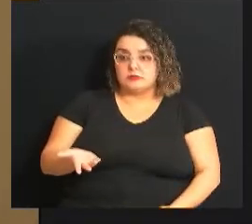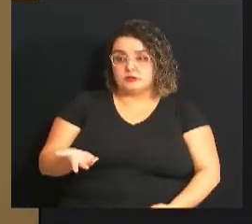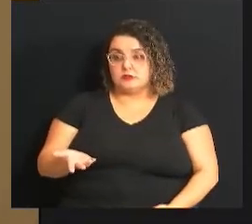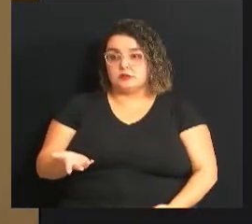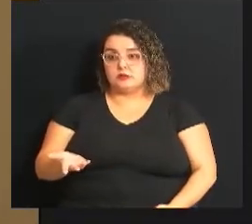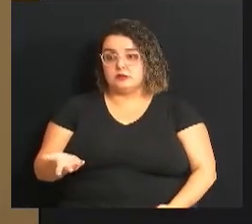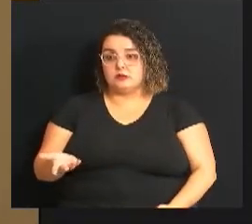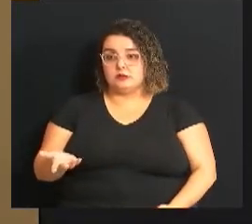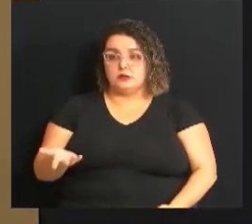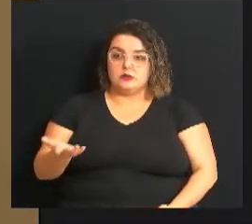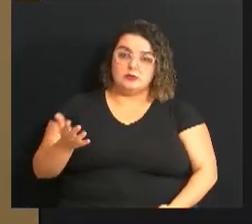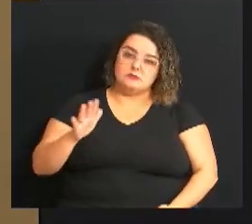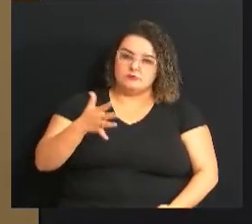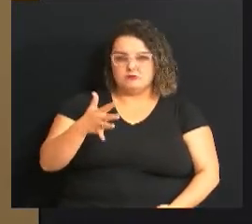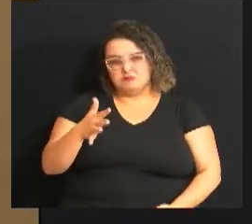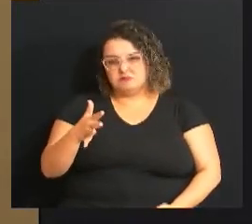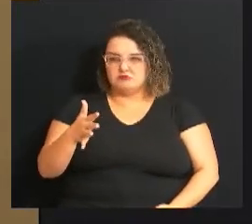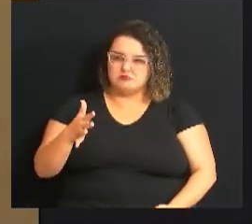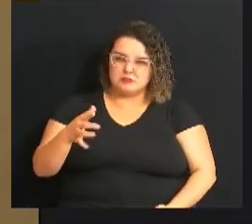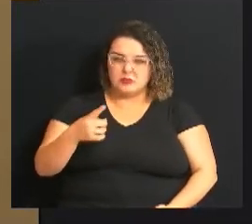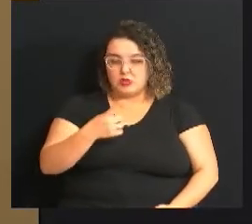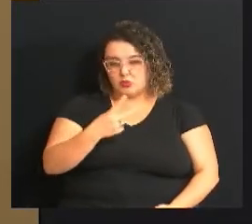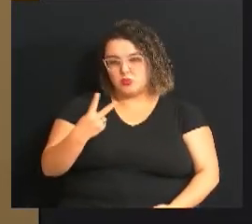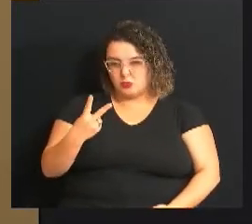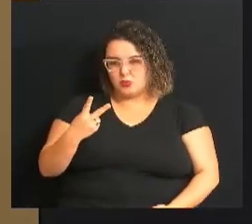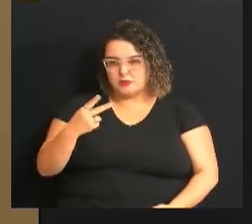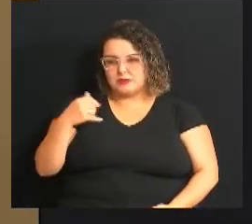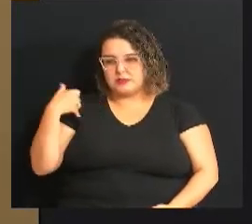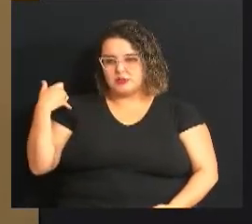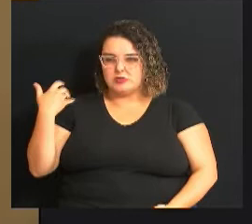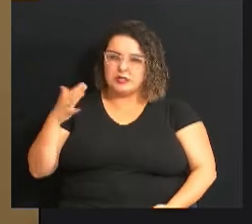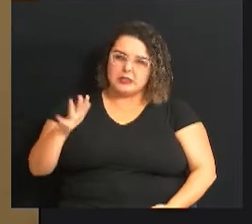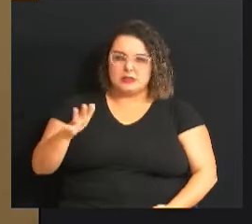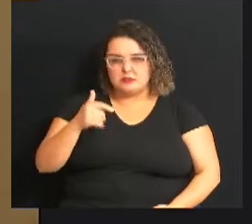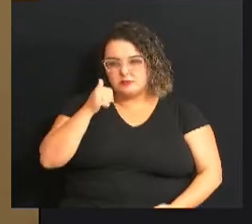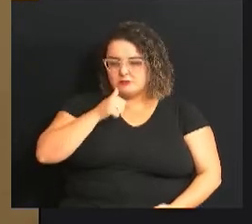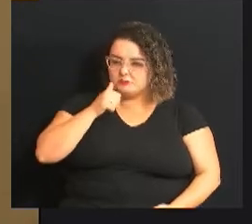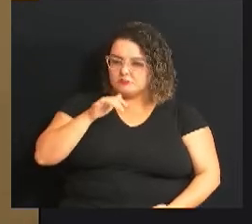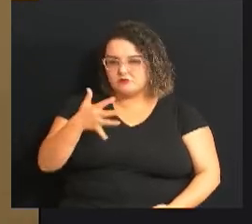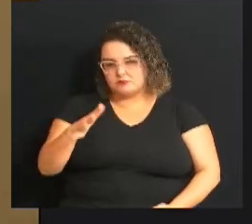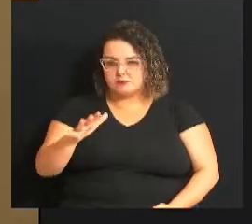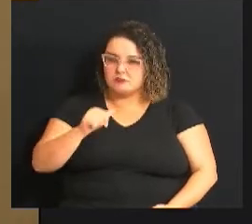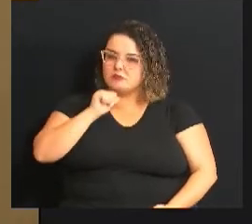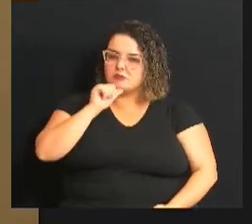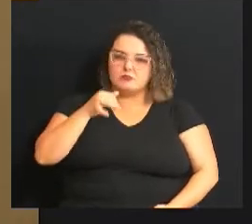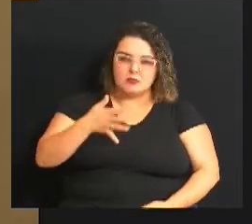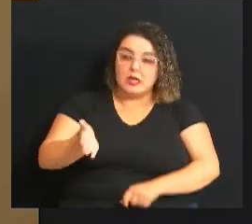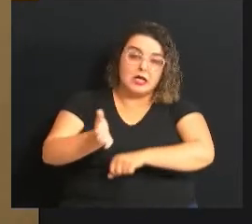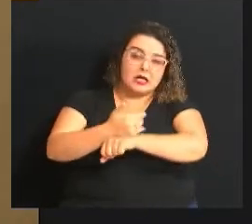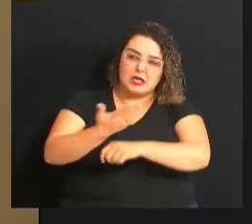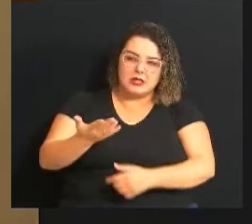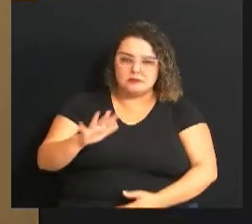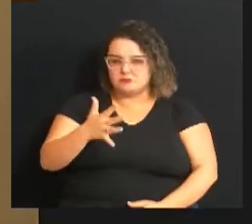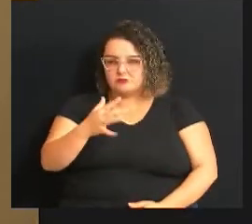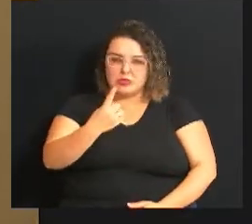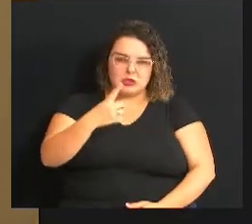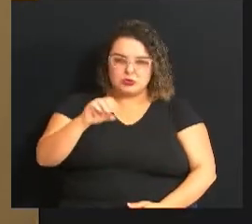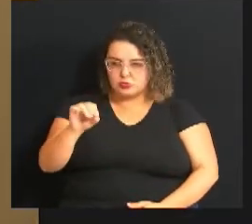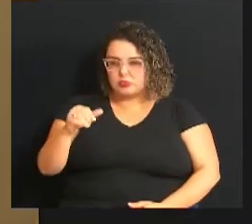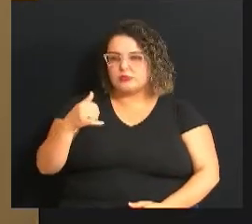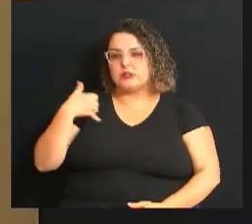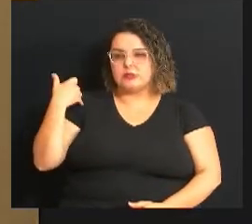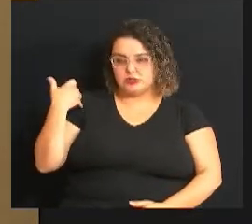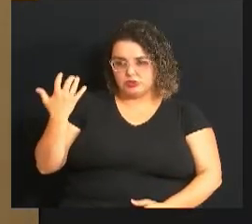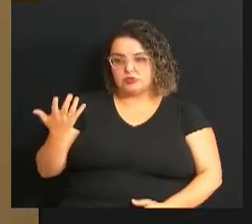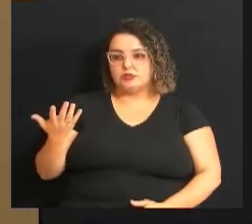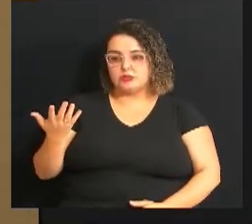considerar que a média é 12 anos, né? Então, as meninas estariam menstruando antes disso, ao redor dos 10 anos de idade.